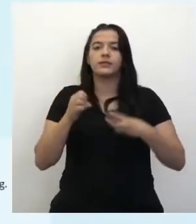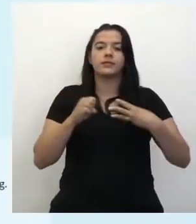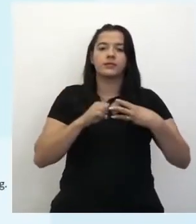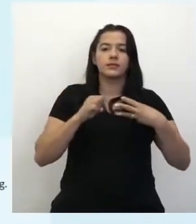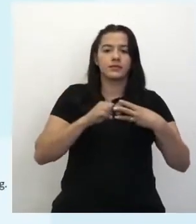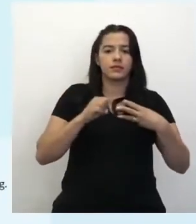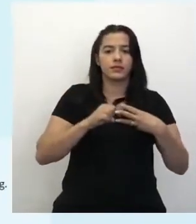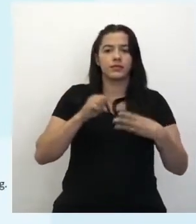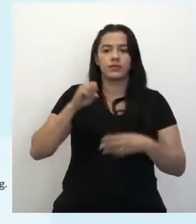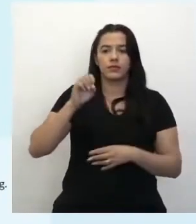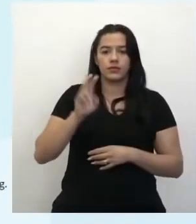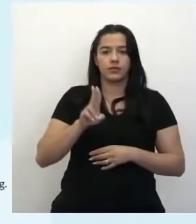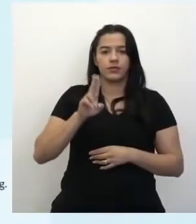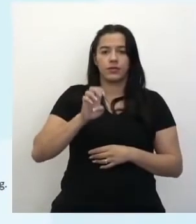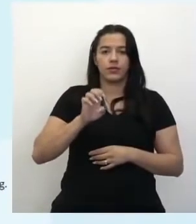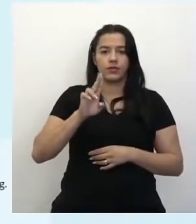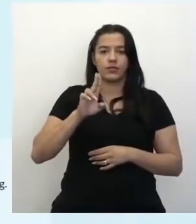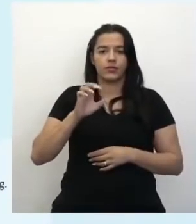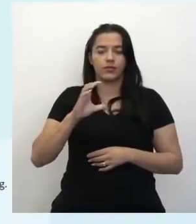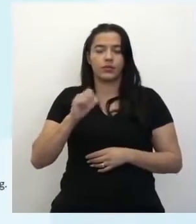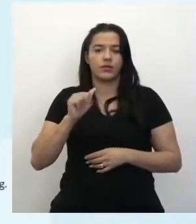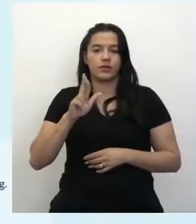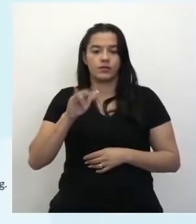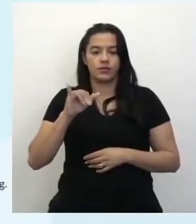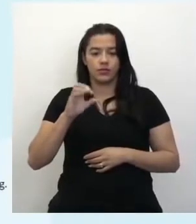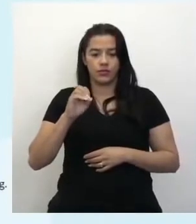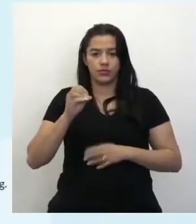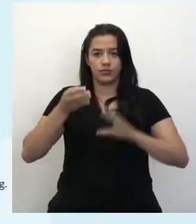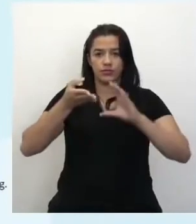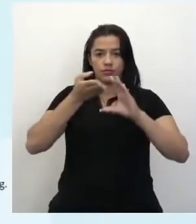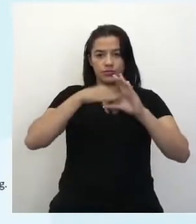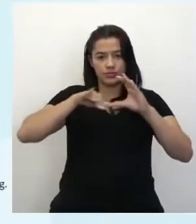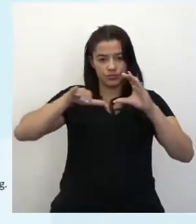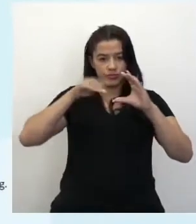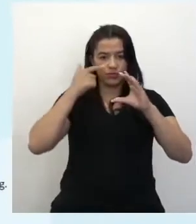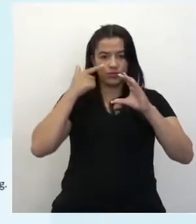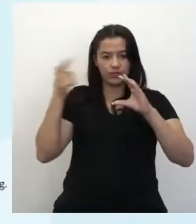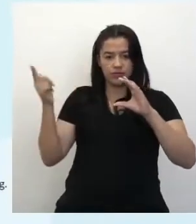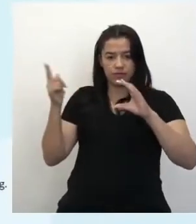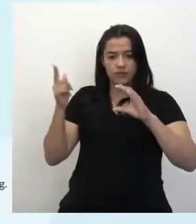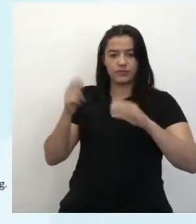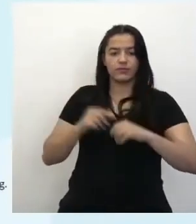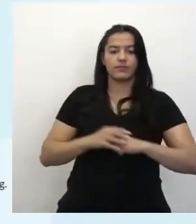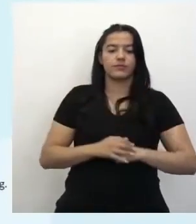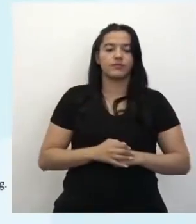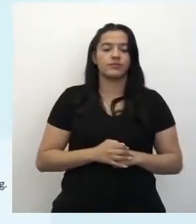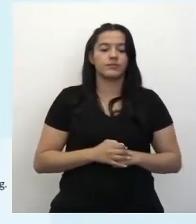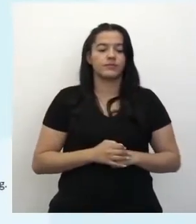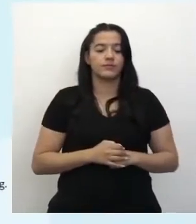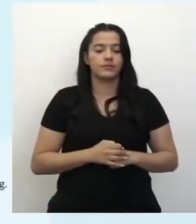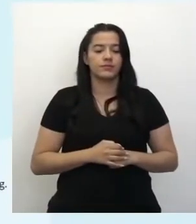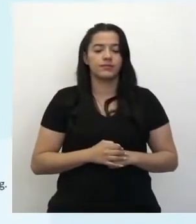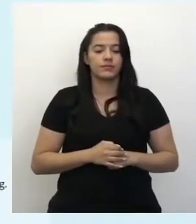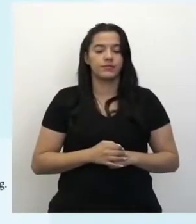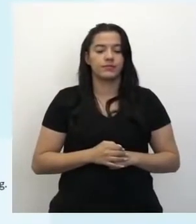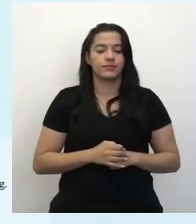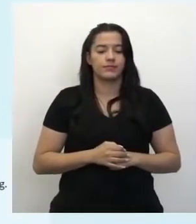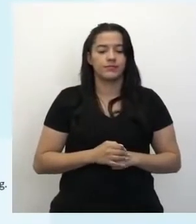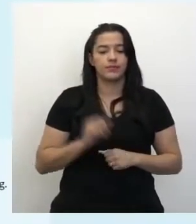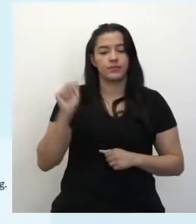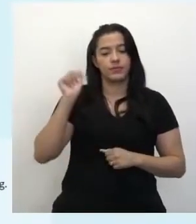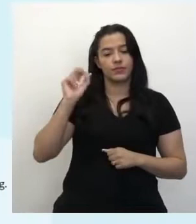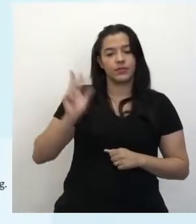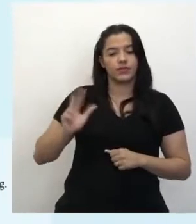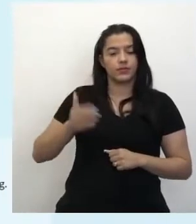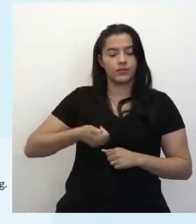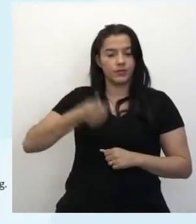mudar essa cor aí, porque... deixa eu pôr uma corzinha aqui mais chamativa. Acho que talvez o azul pegue